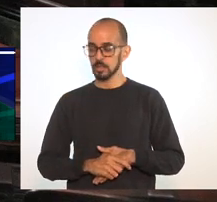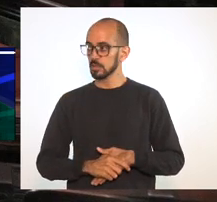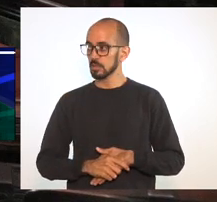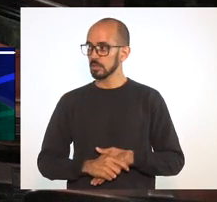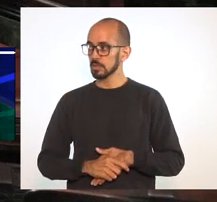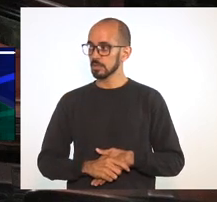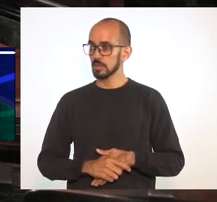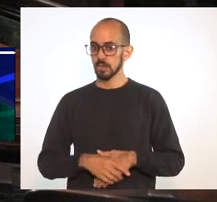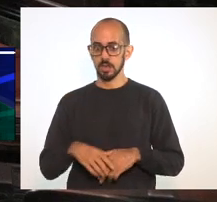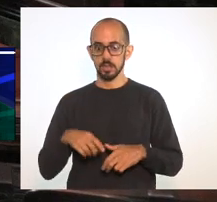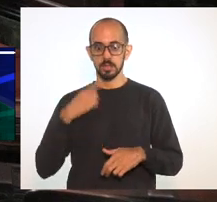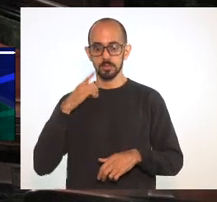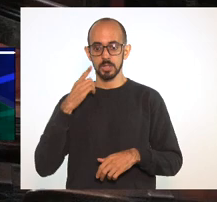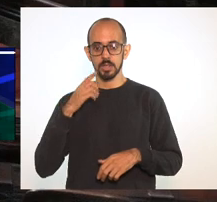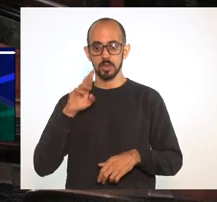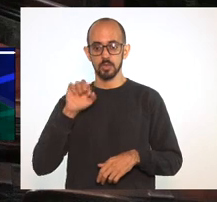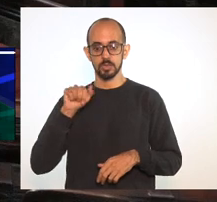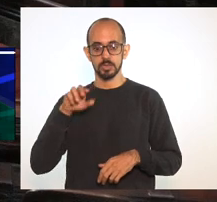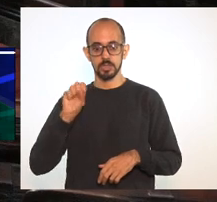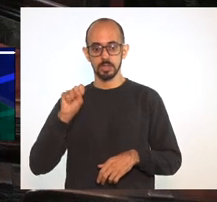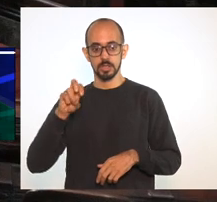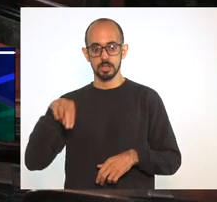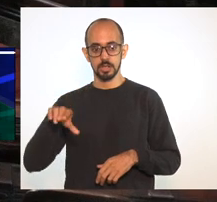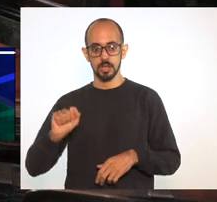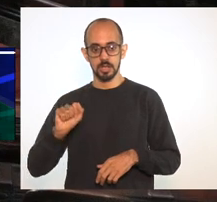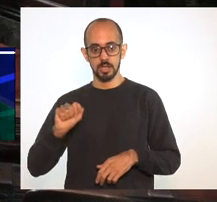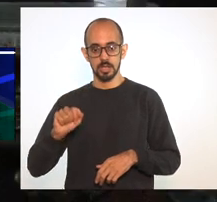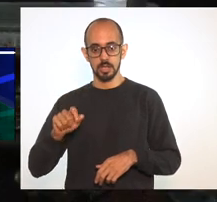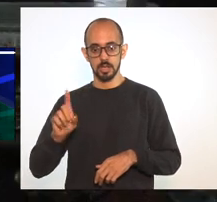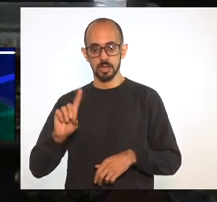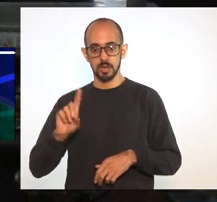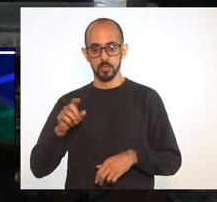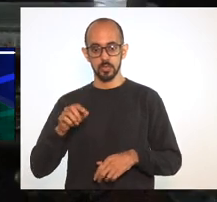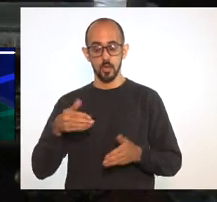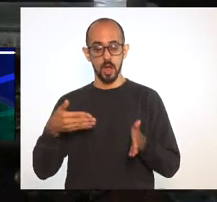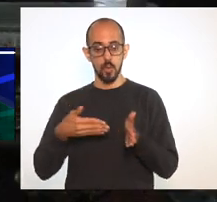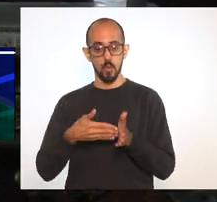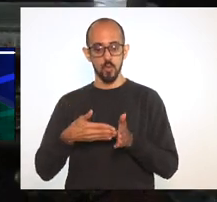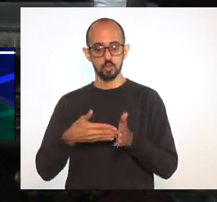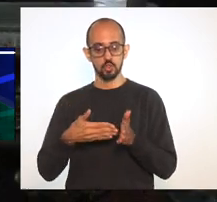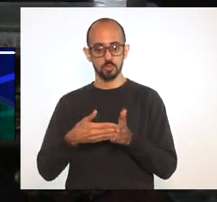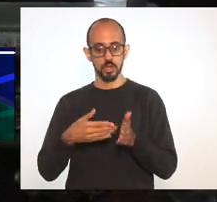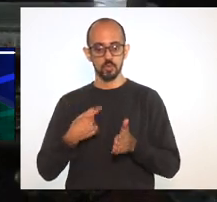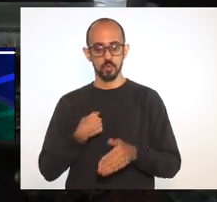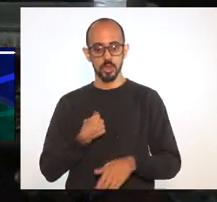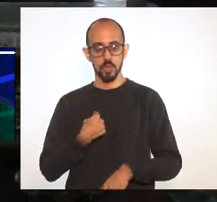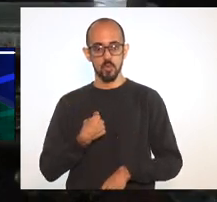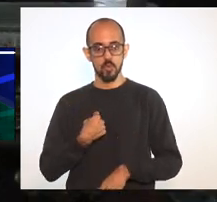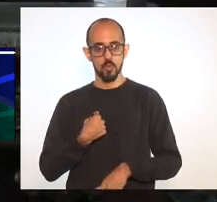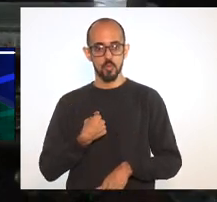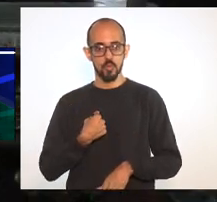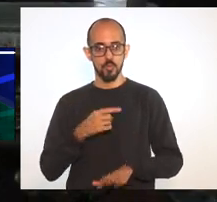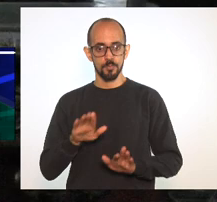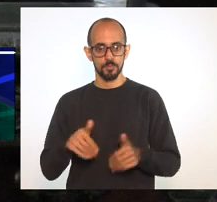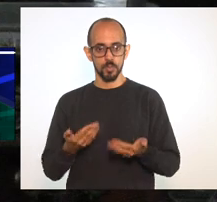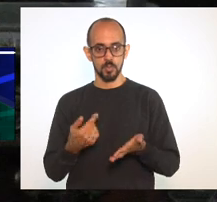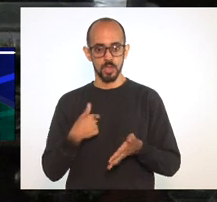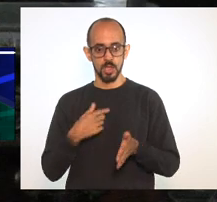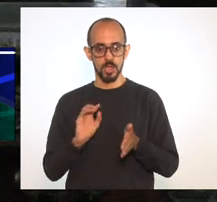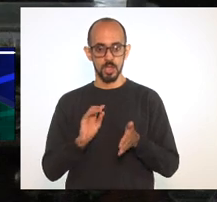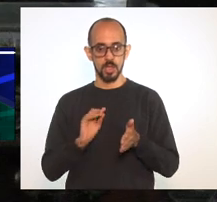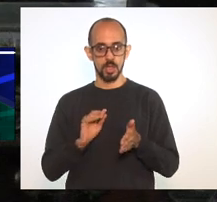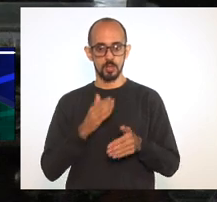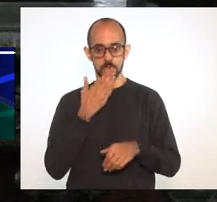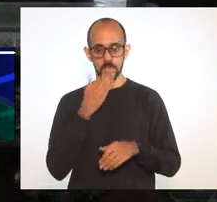Deputada Rosana Félix, não? Então, a última inscrita sou eu. E eu me inscrevi para